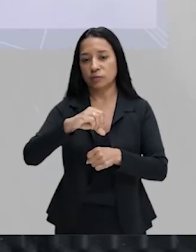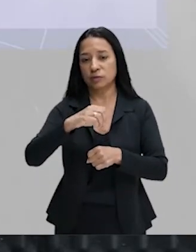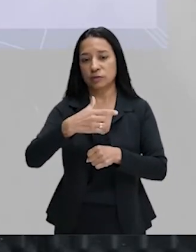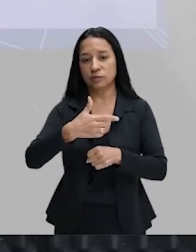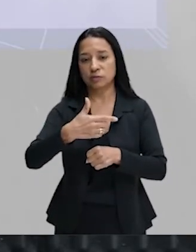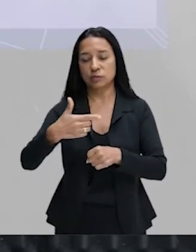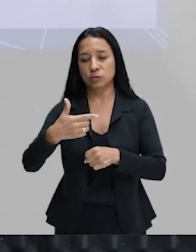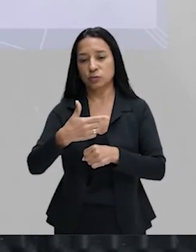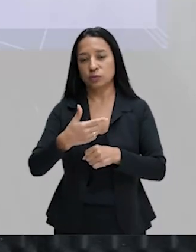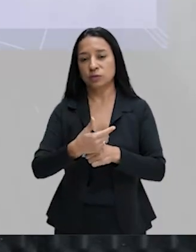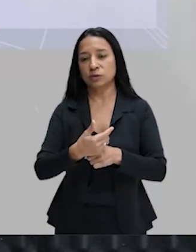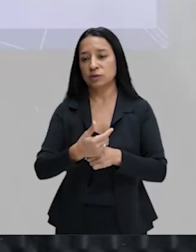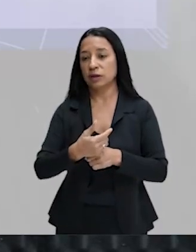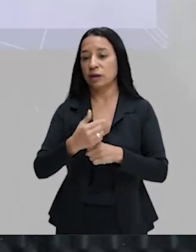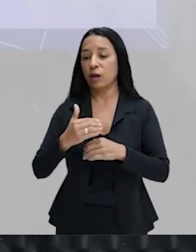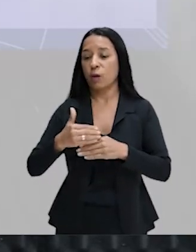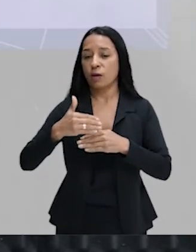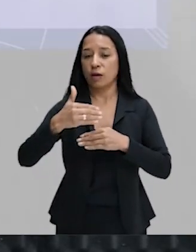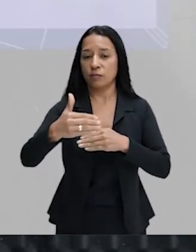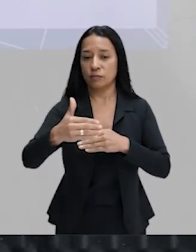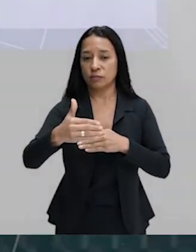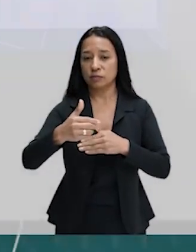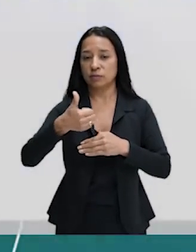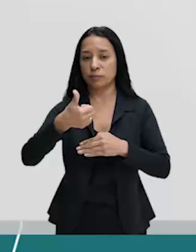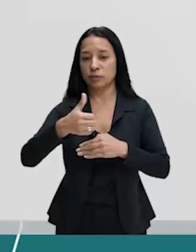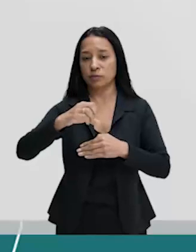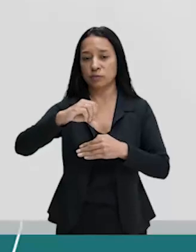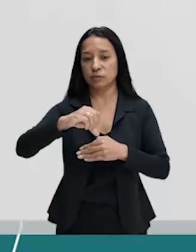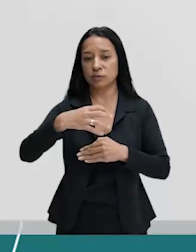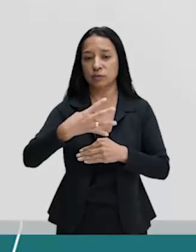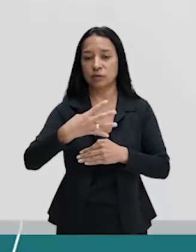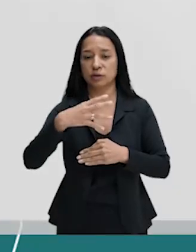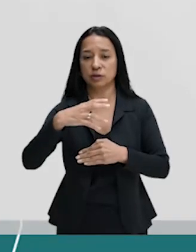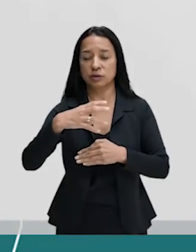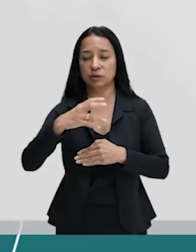gente pula para 1945, onde nós temos a terceira fase